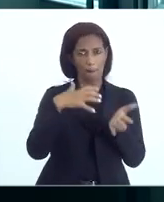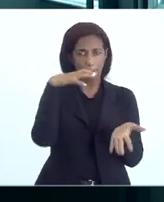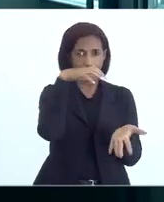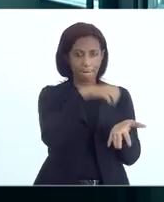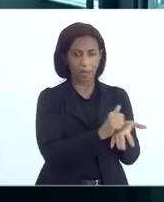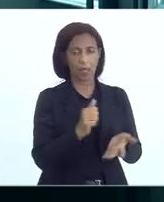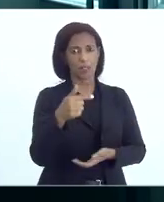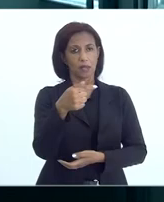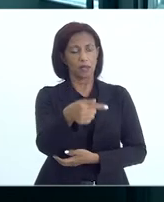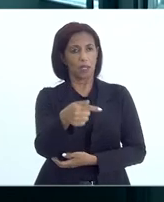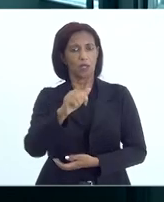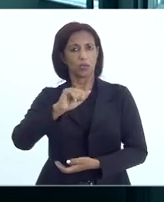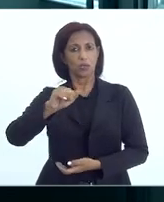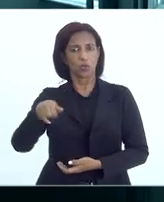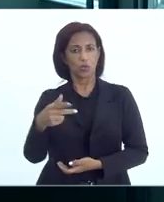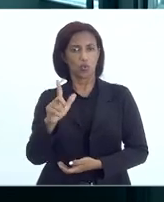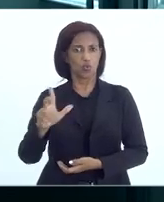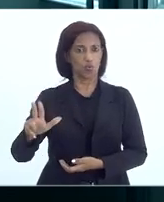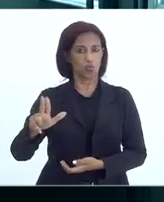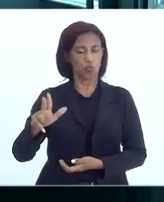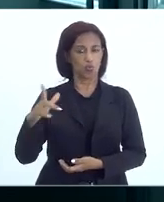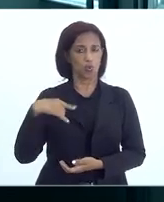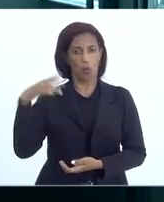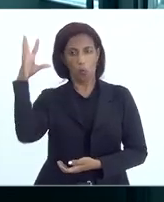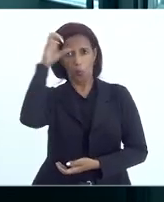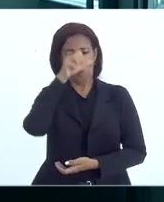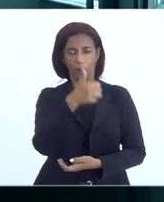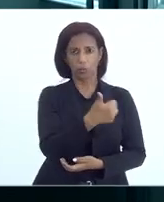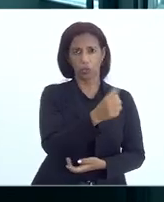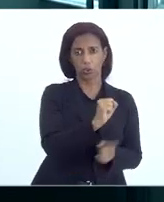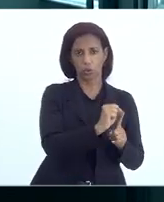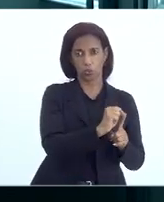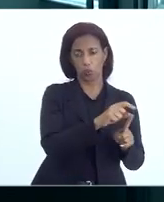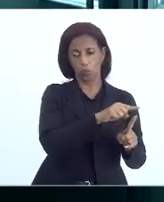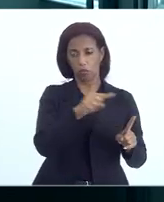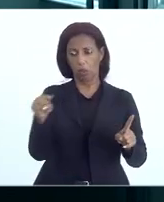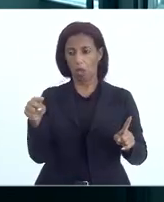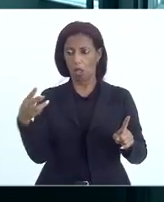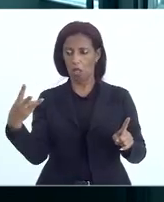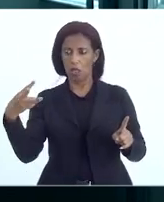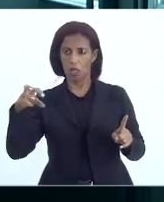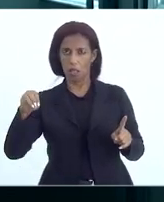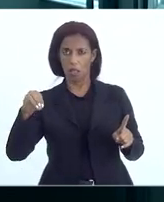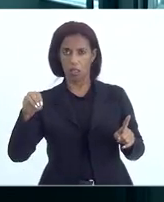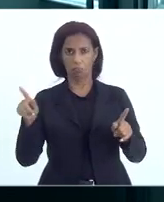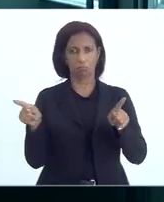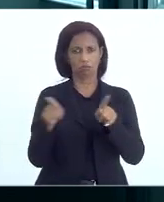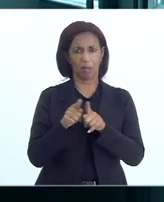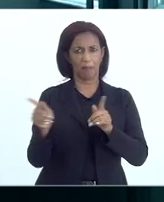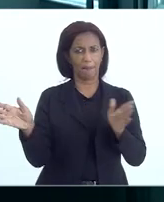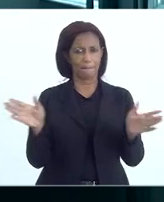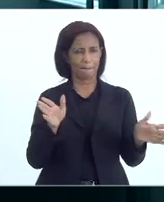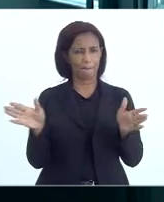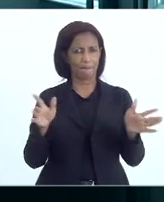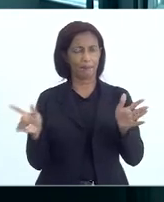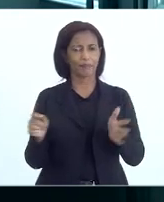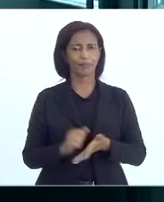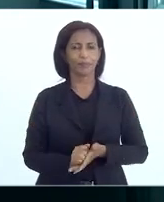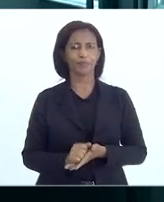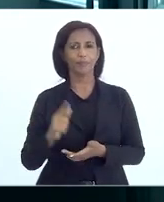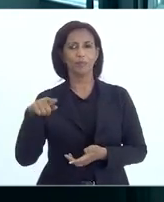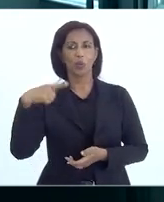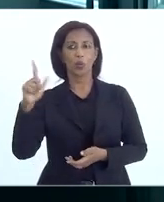que era sete de julho a idade tinha que estar compreendida entre 18 e 30 Além Deste tópico